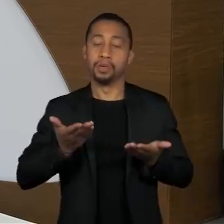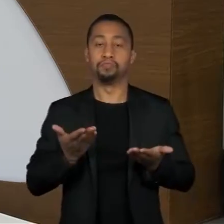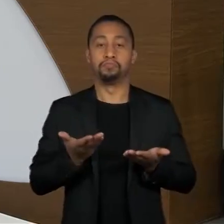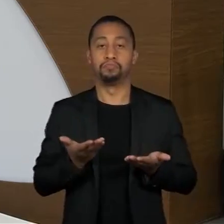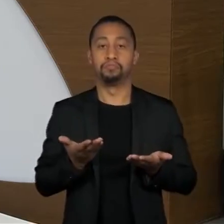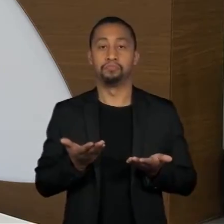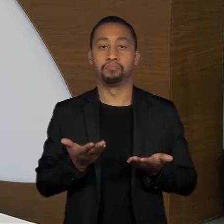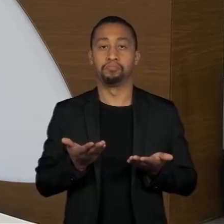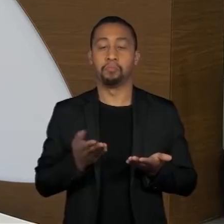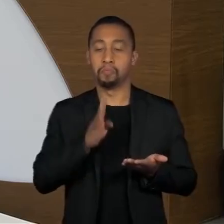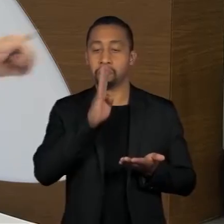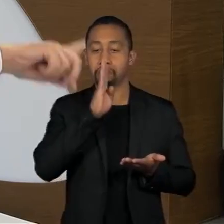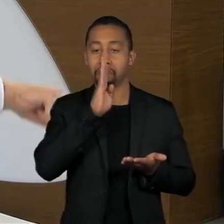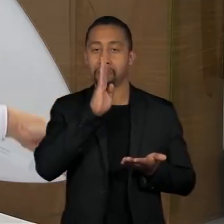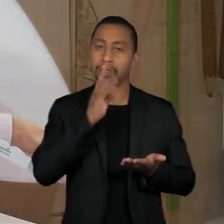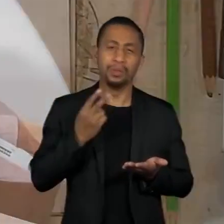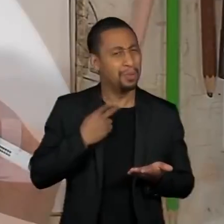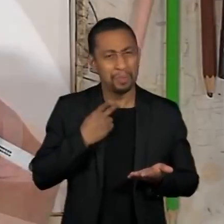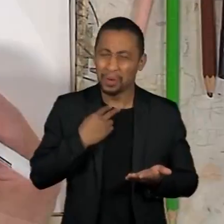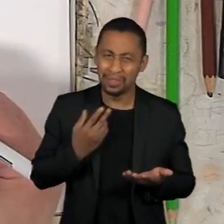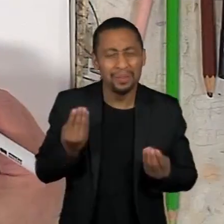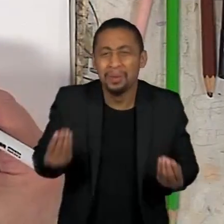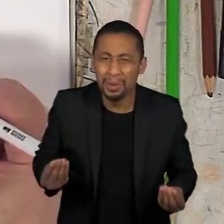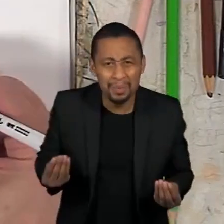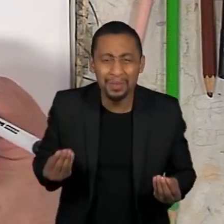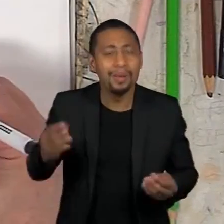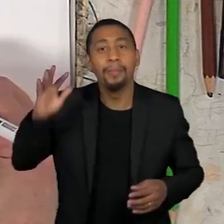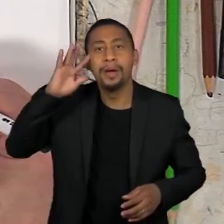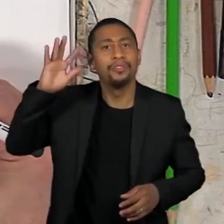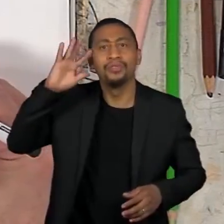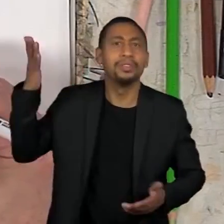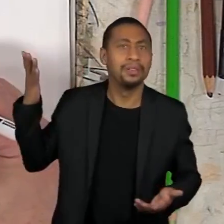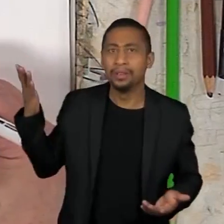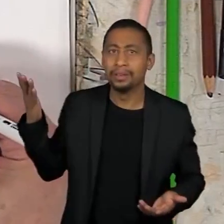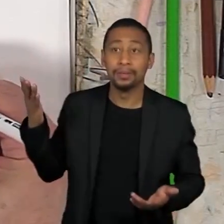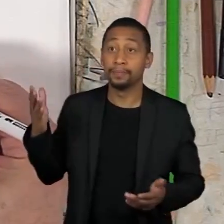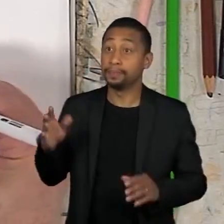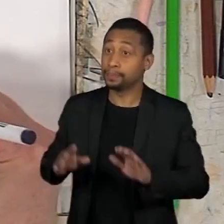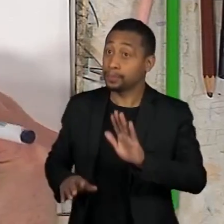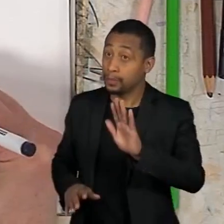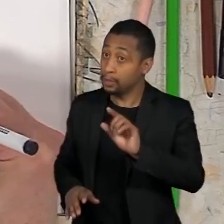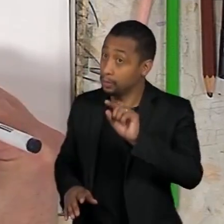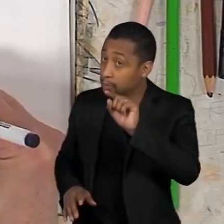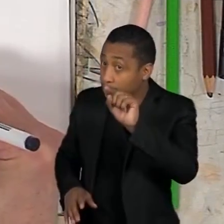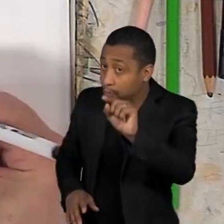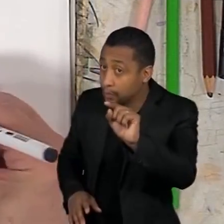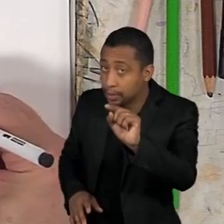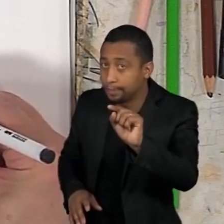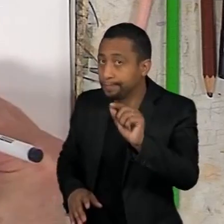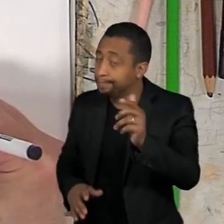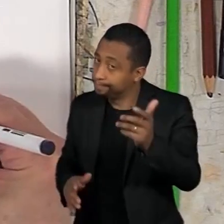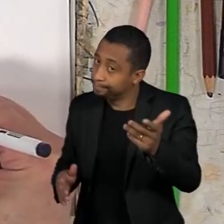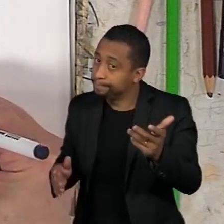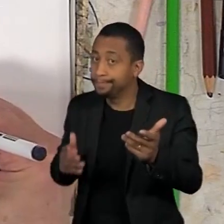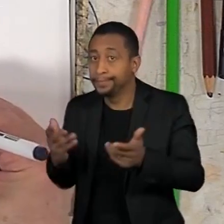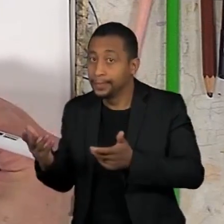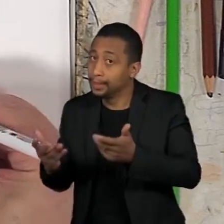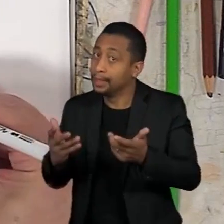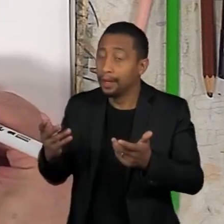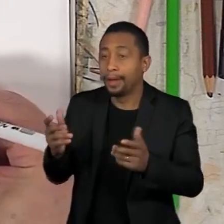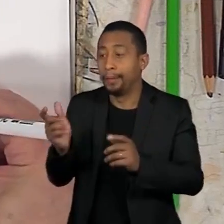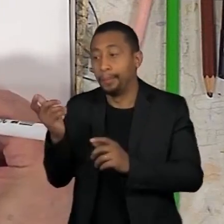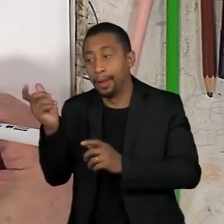ouro o pau-brasil encheu de ladrões aqui para civilizar em consideração que alguns grupos